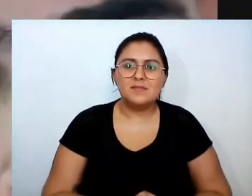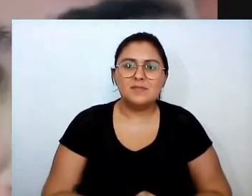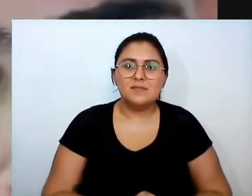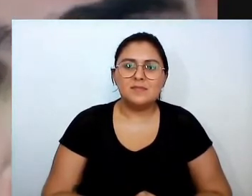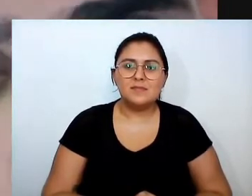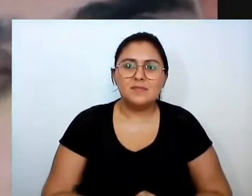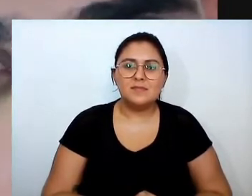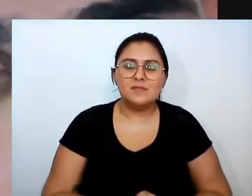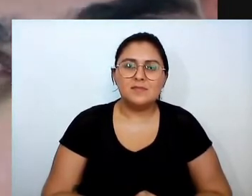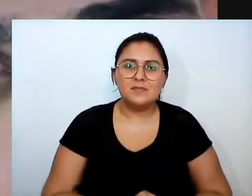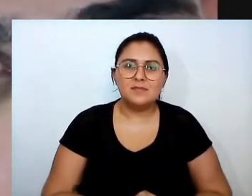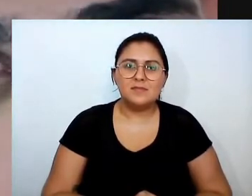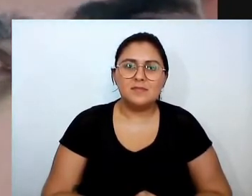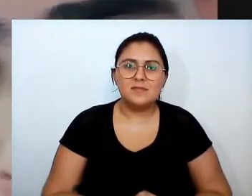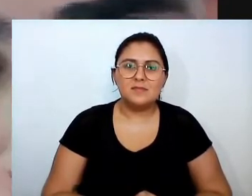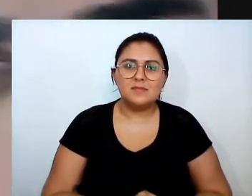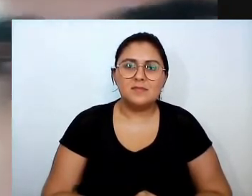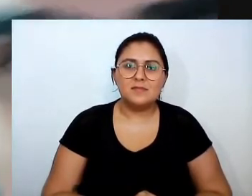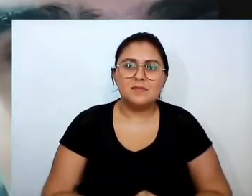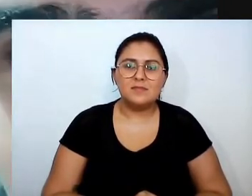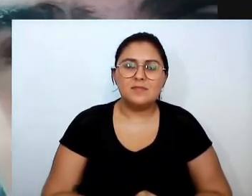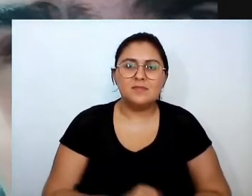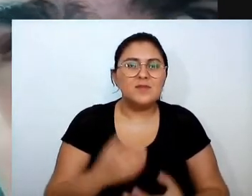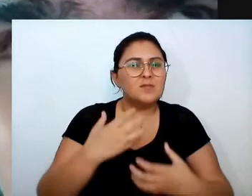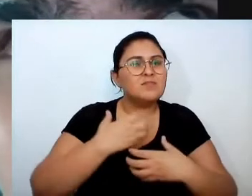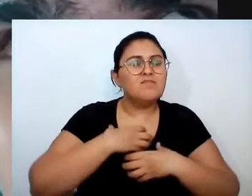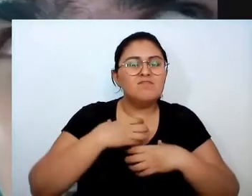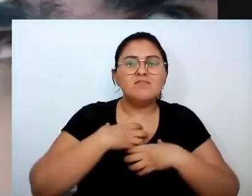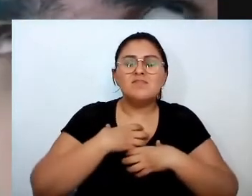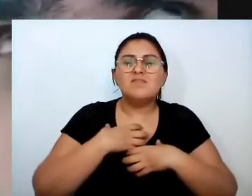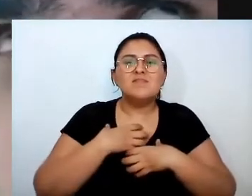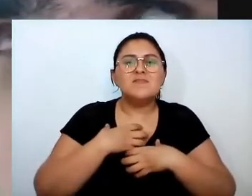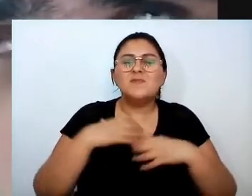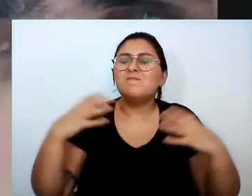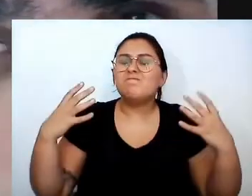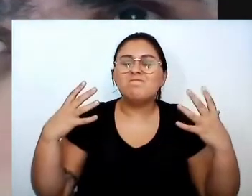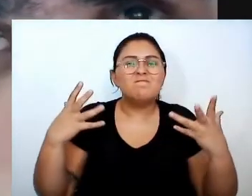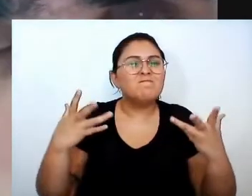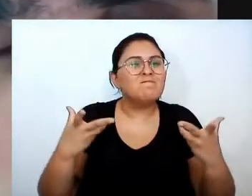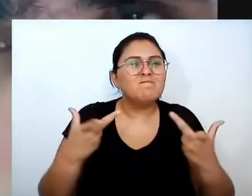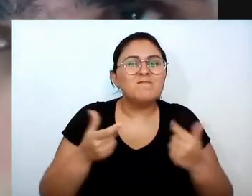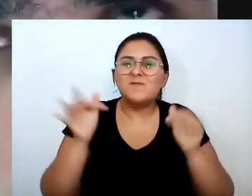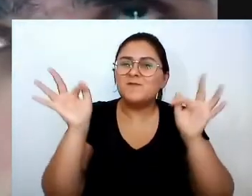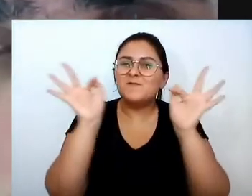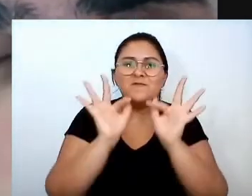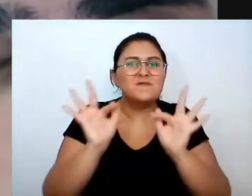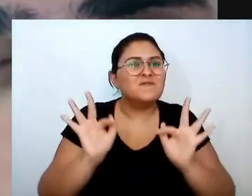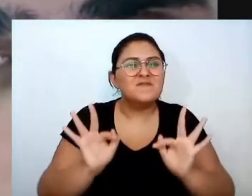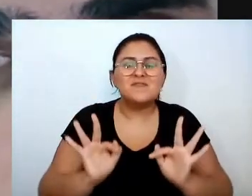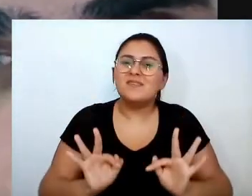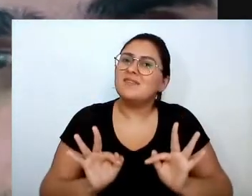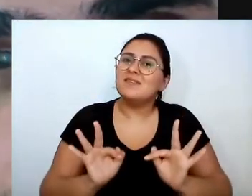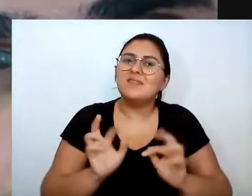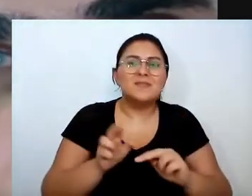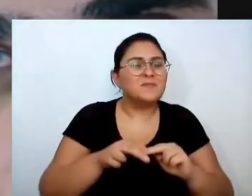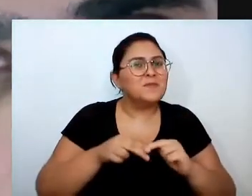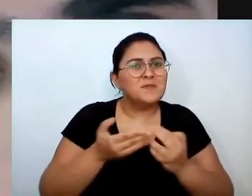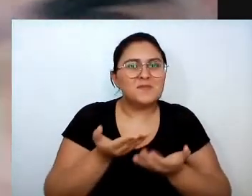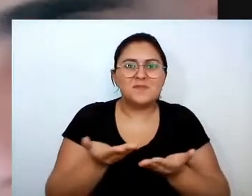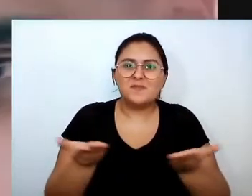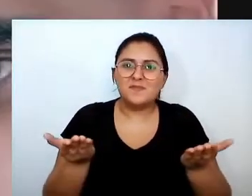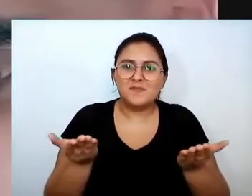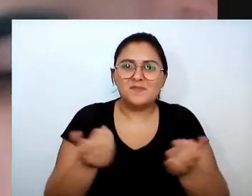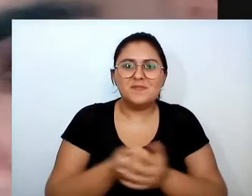uma nova vida, cada um de nós, né? E me sinto muito maravilhado com isso.